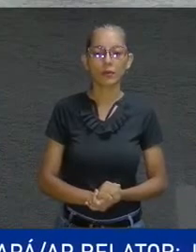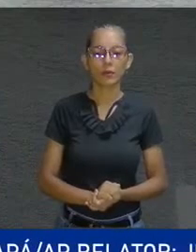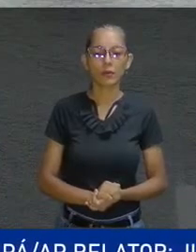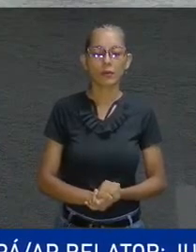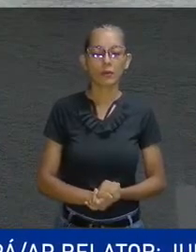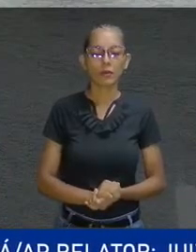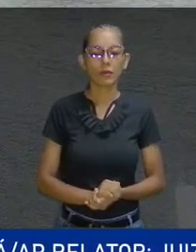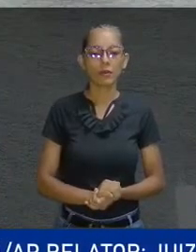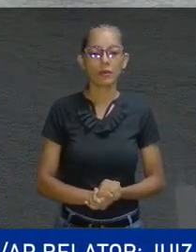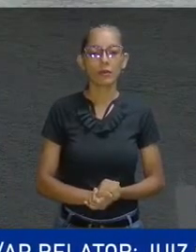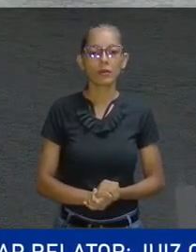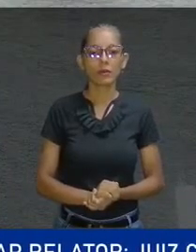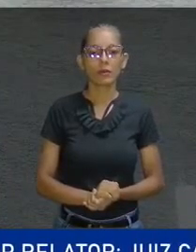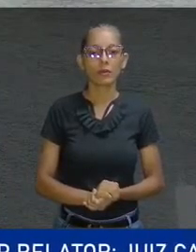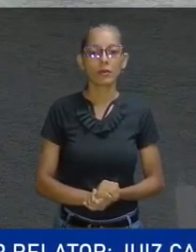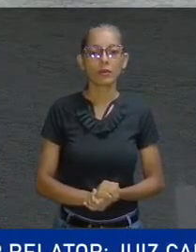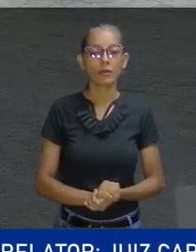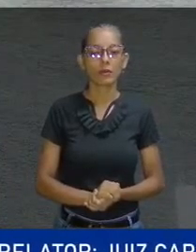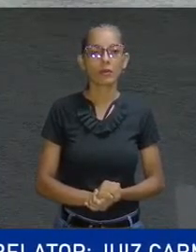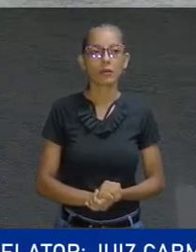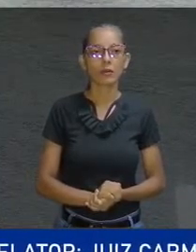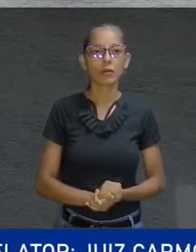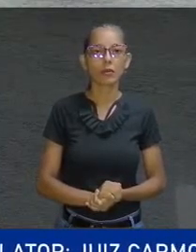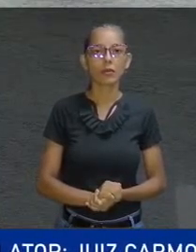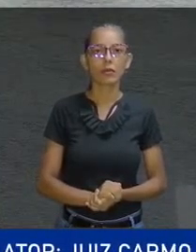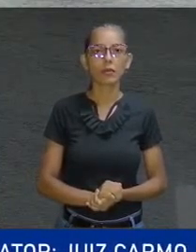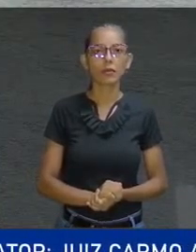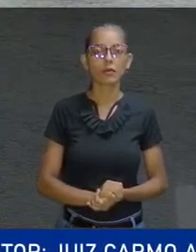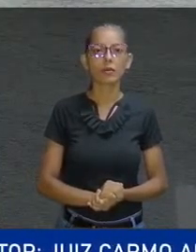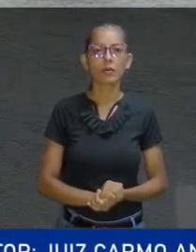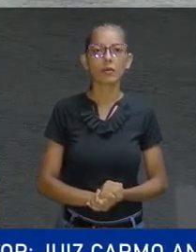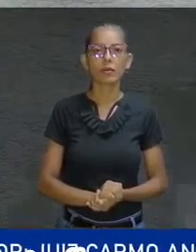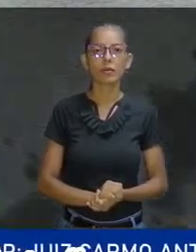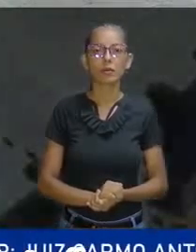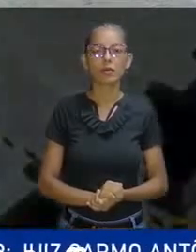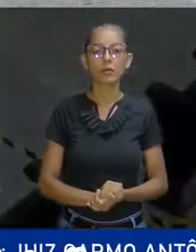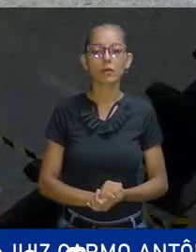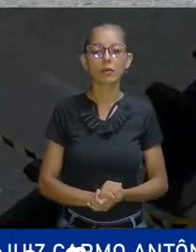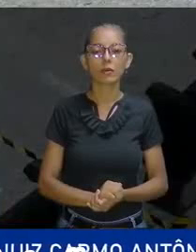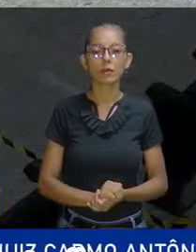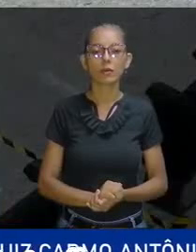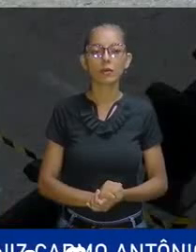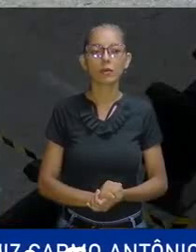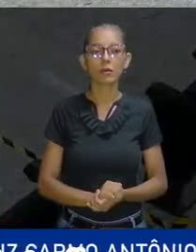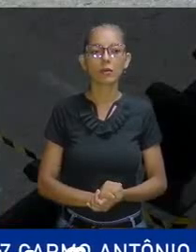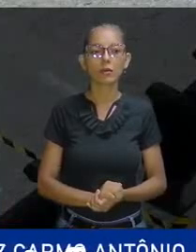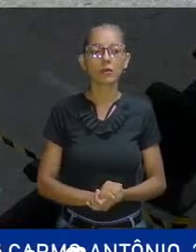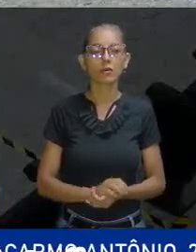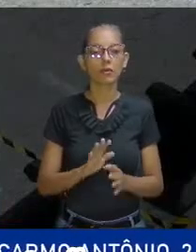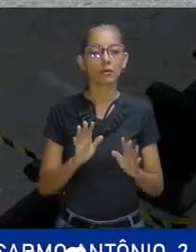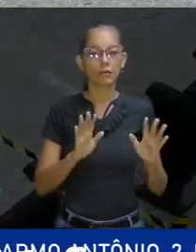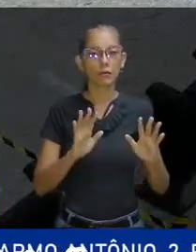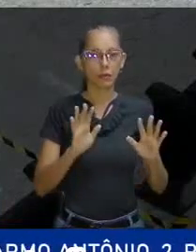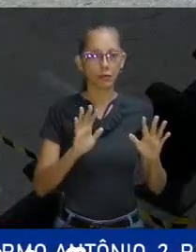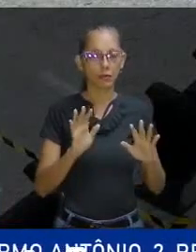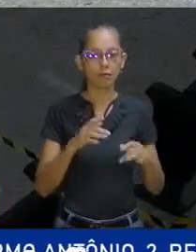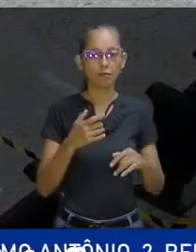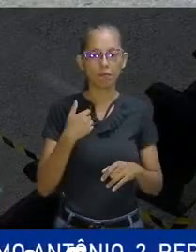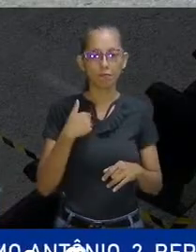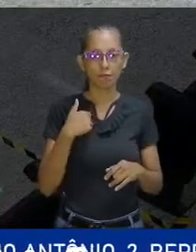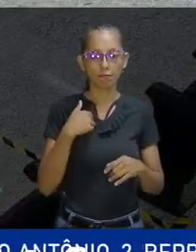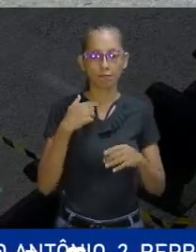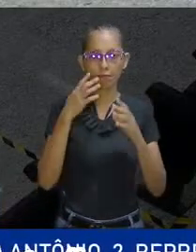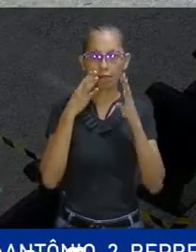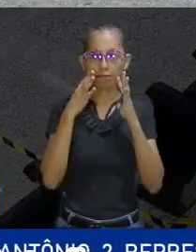Presidente? Hoje não, desembargador, pode prosseguir. Certo. Excelência, eu ouvi atentamente